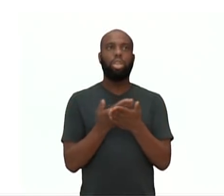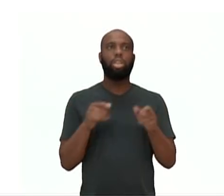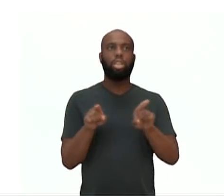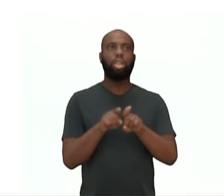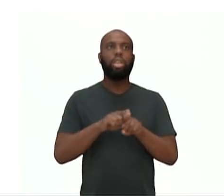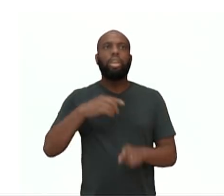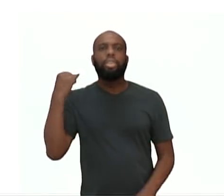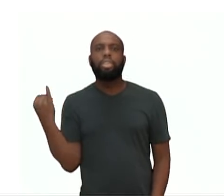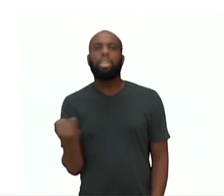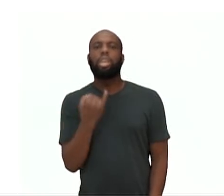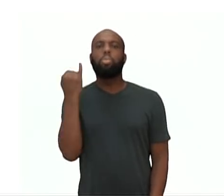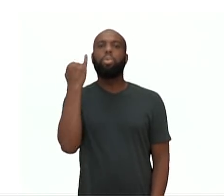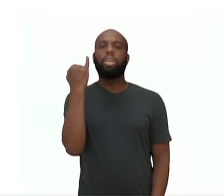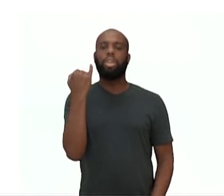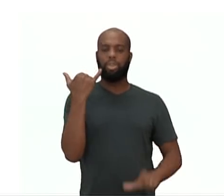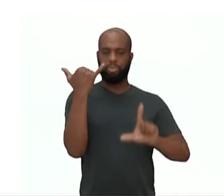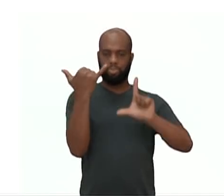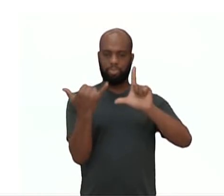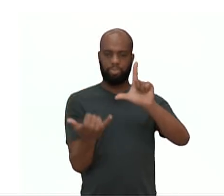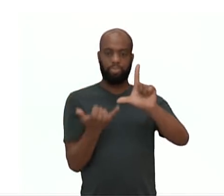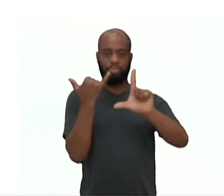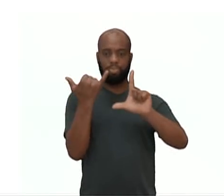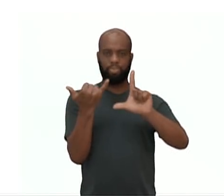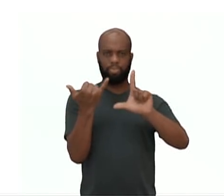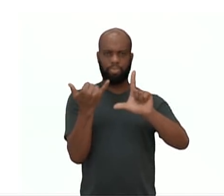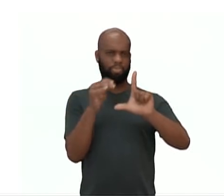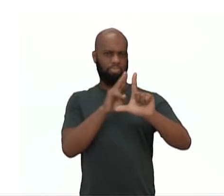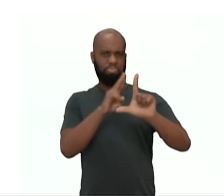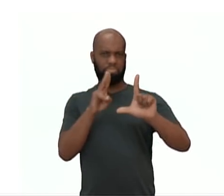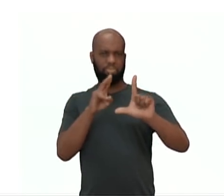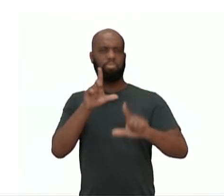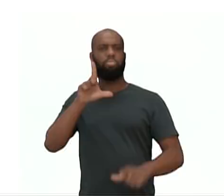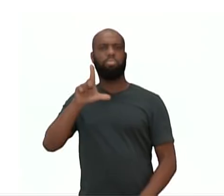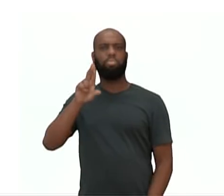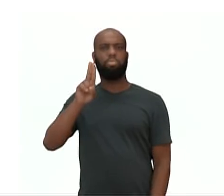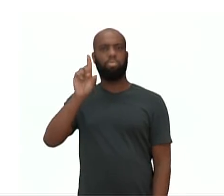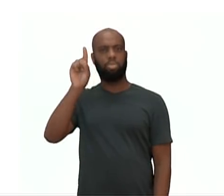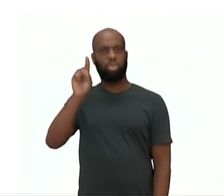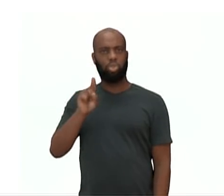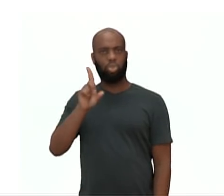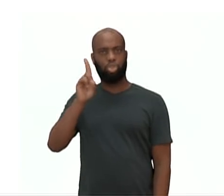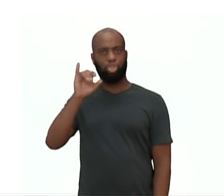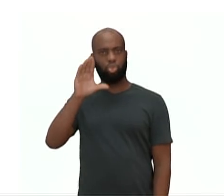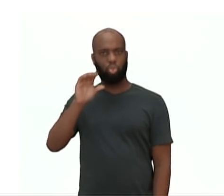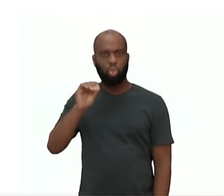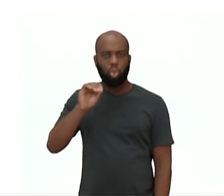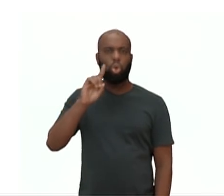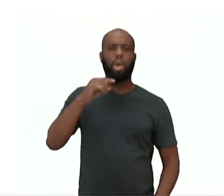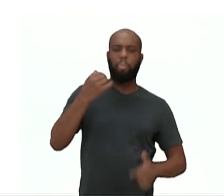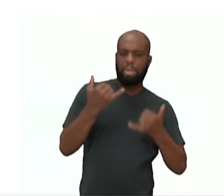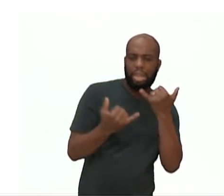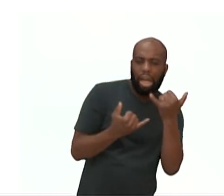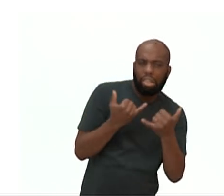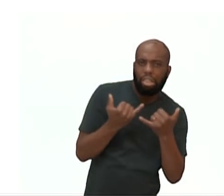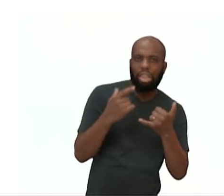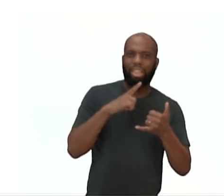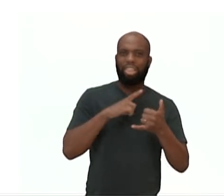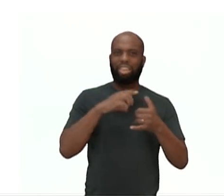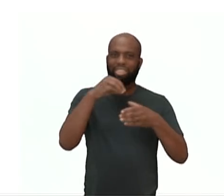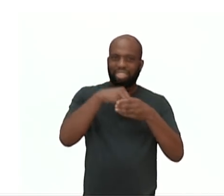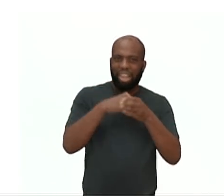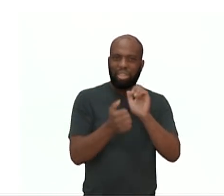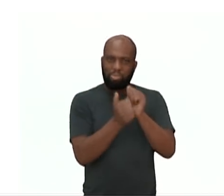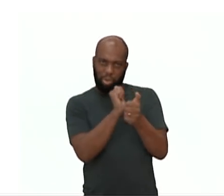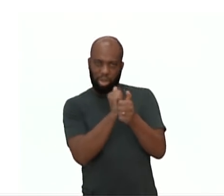sobre a importância do lúdico nas aulas de lutas e vamos aprender algumas práticas que poderíamos fazer em casa e se